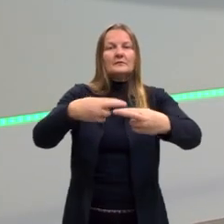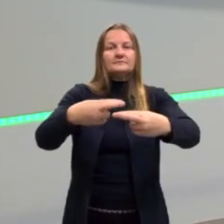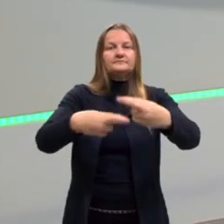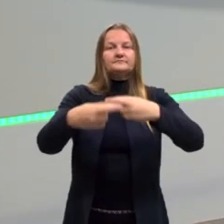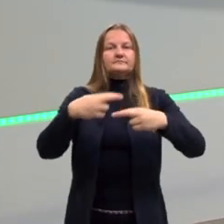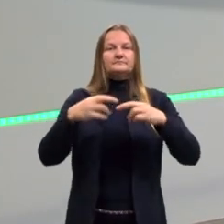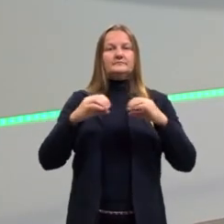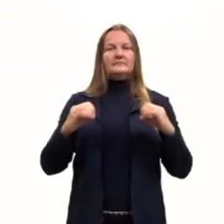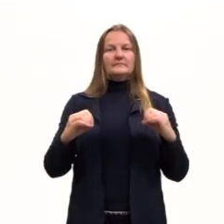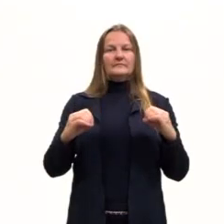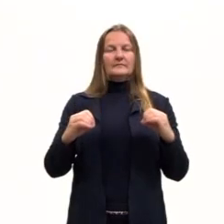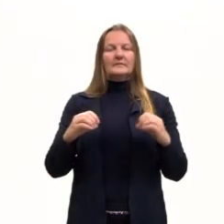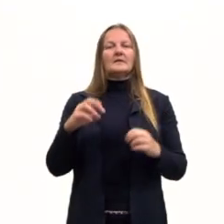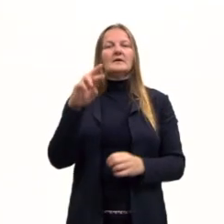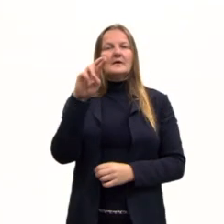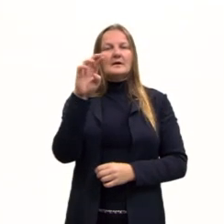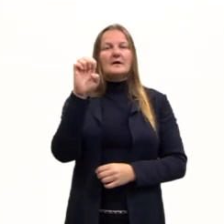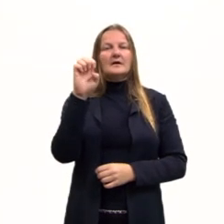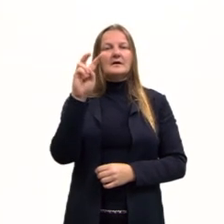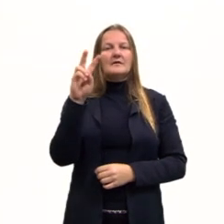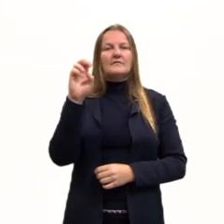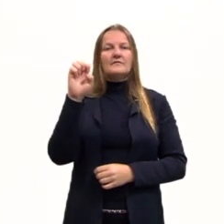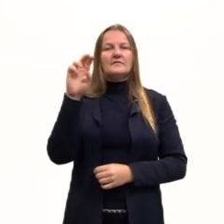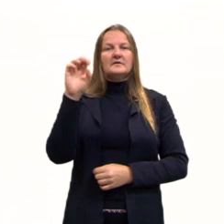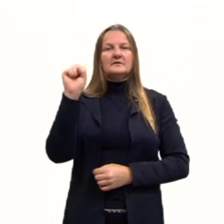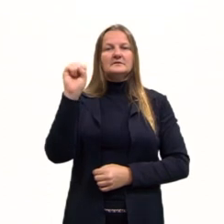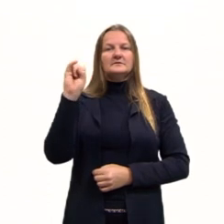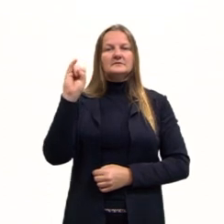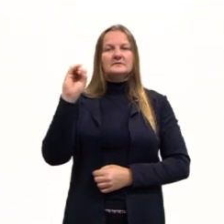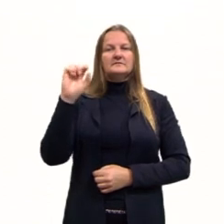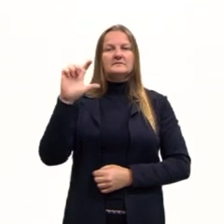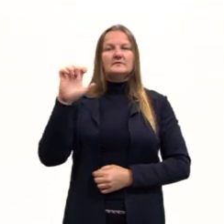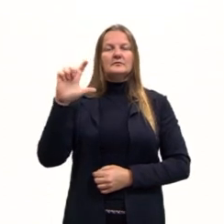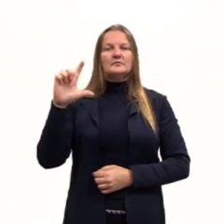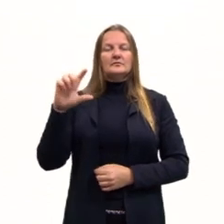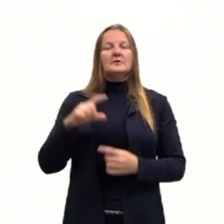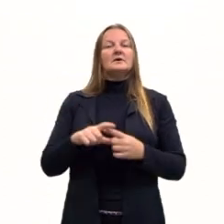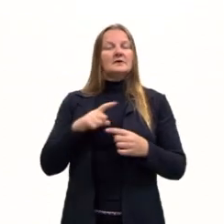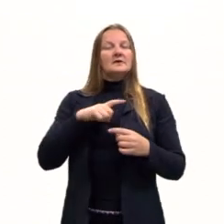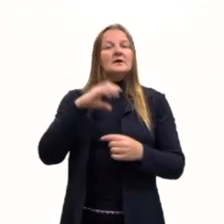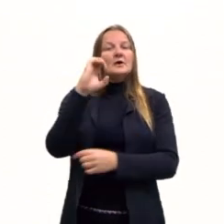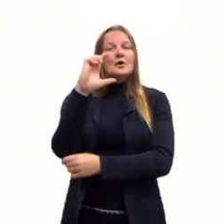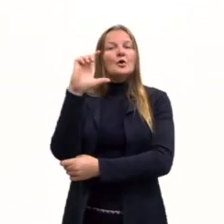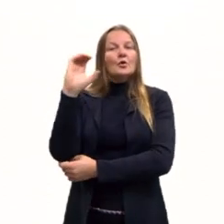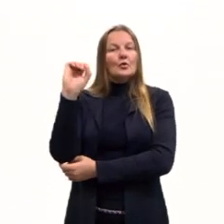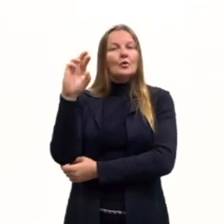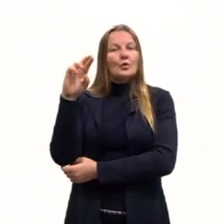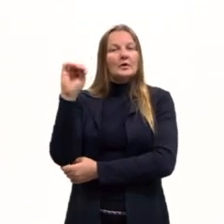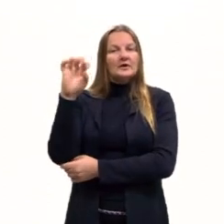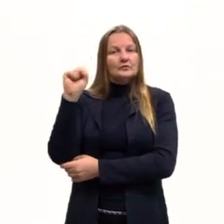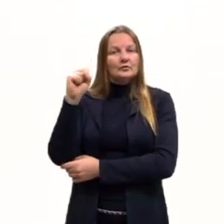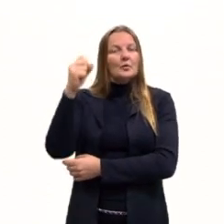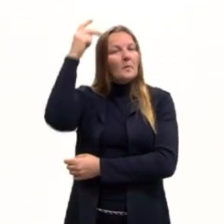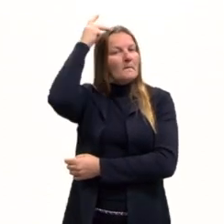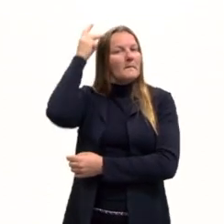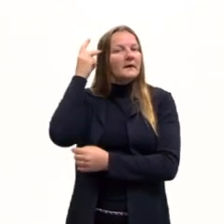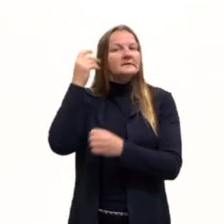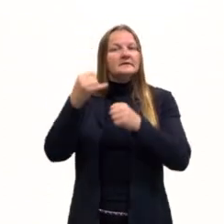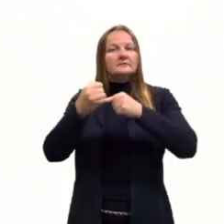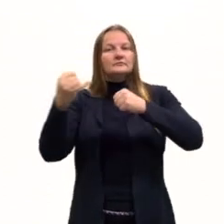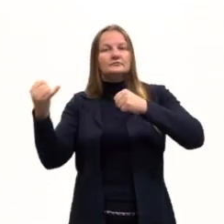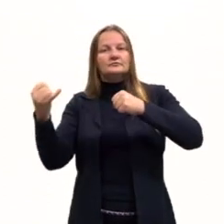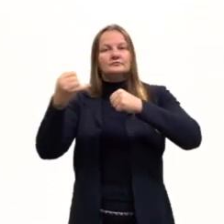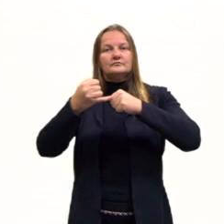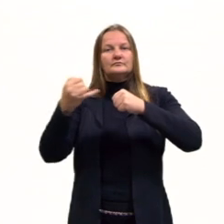está que aplicação de uma reação reversível onde eu estranho o meu cloreto de prata que ele vai formar dois e um